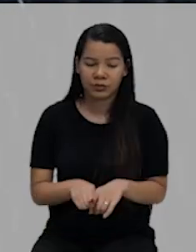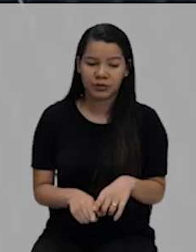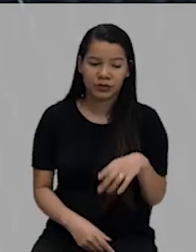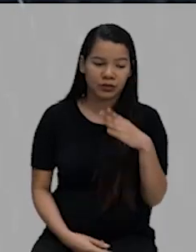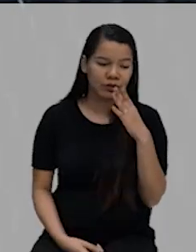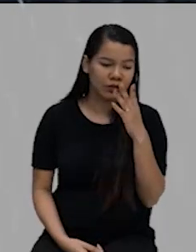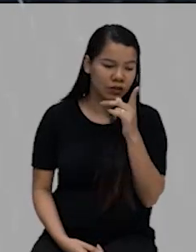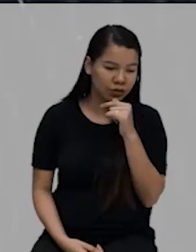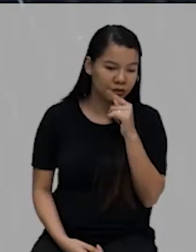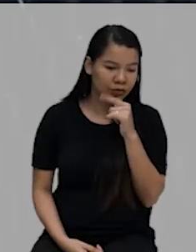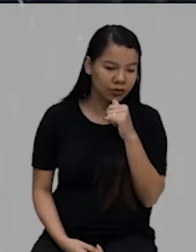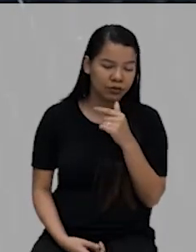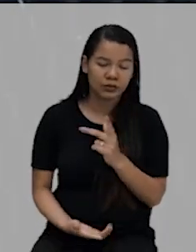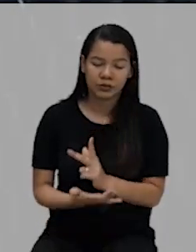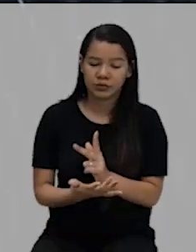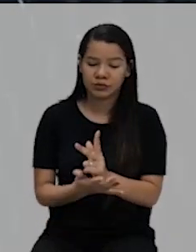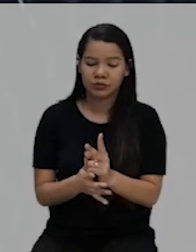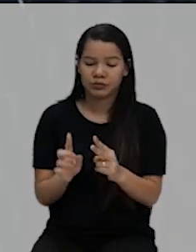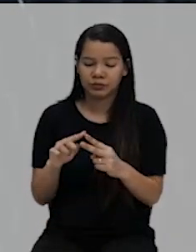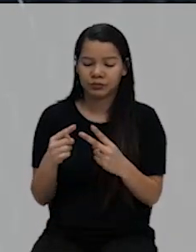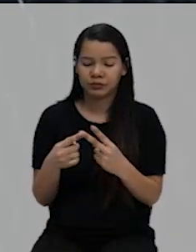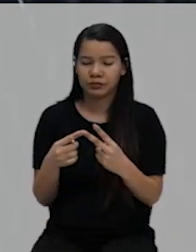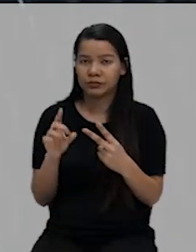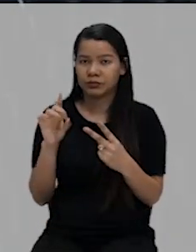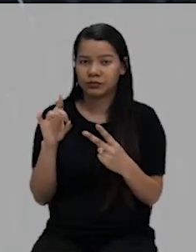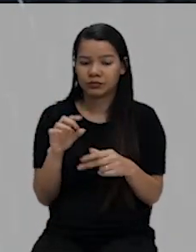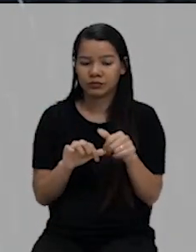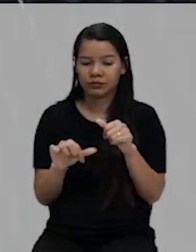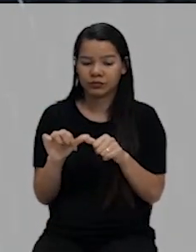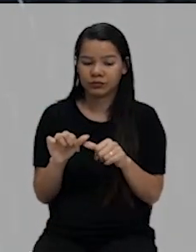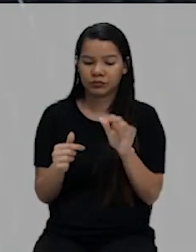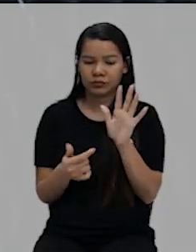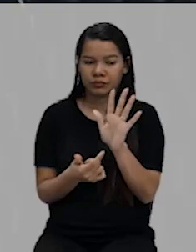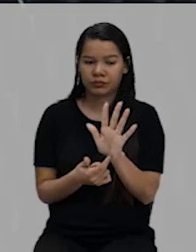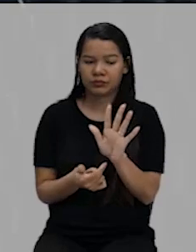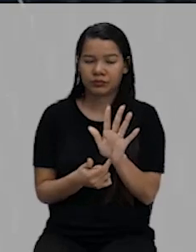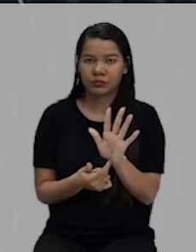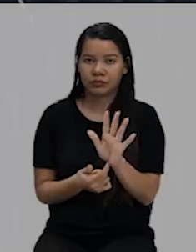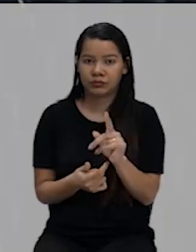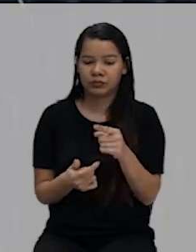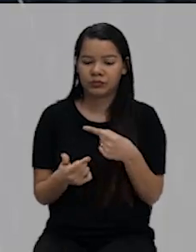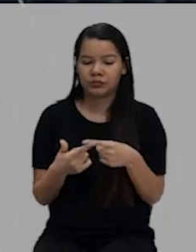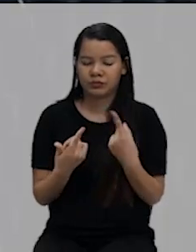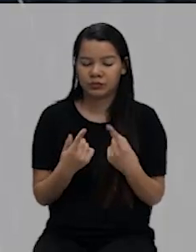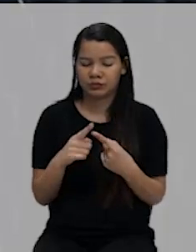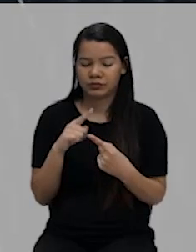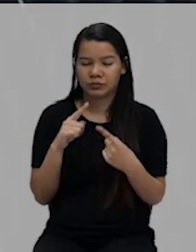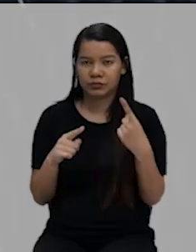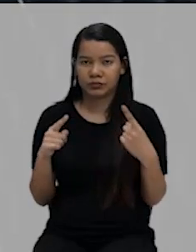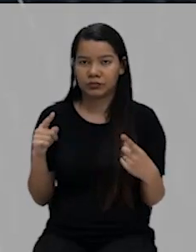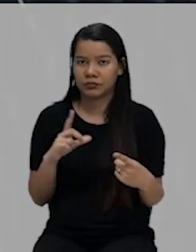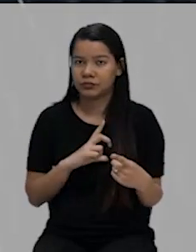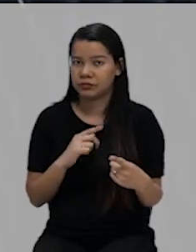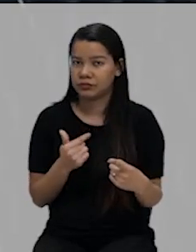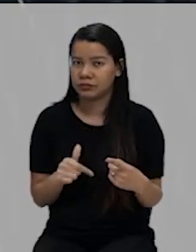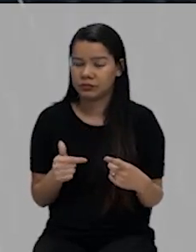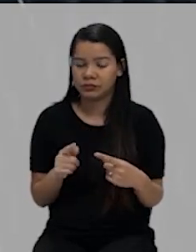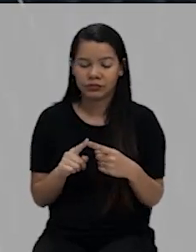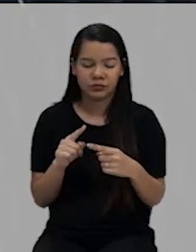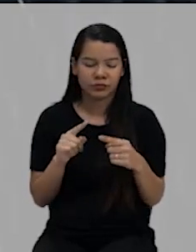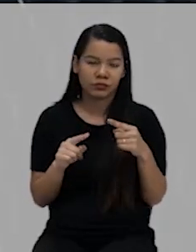continuo tendo açúcar. Então mudou a aparência, mas a matéria ela não sofreu